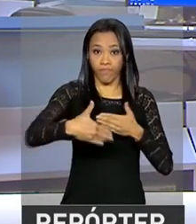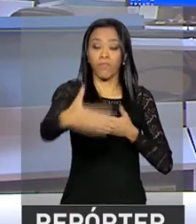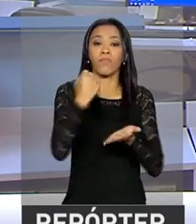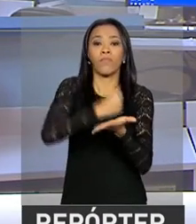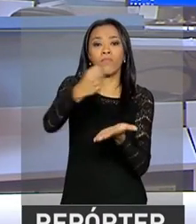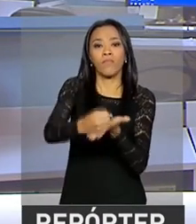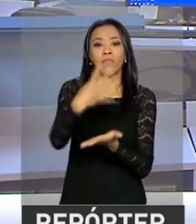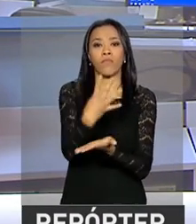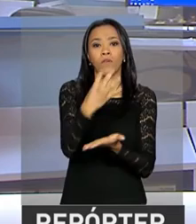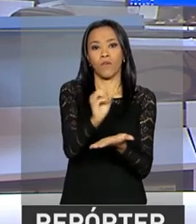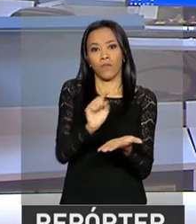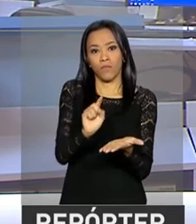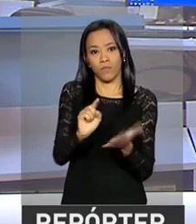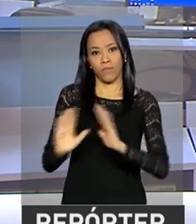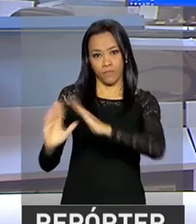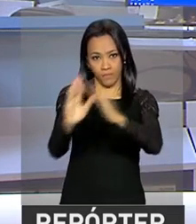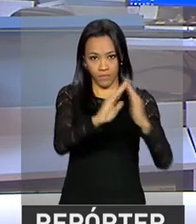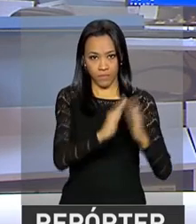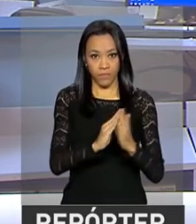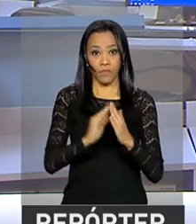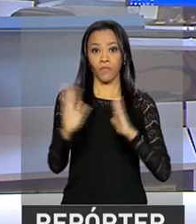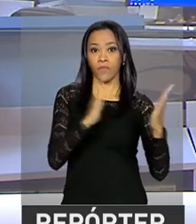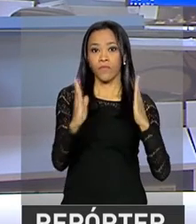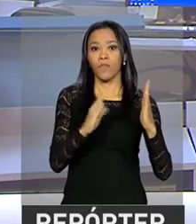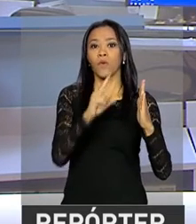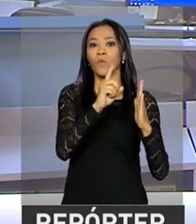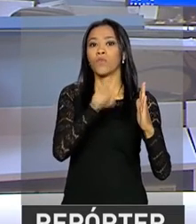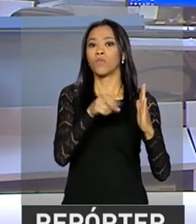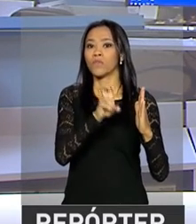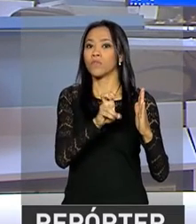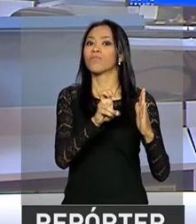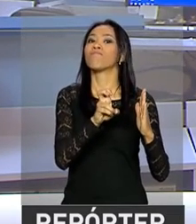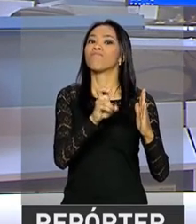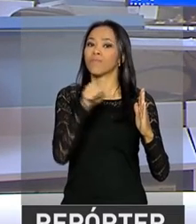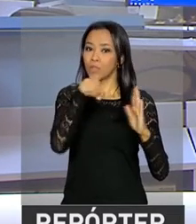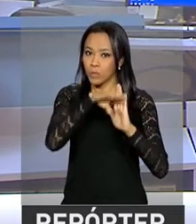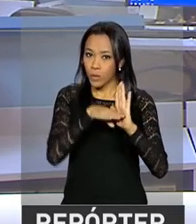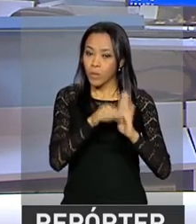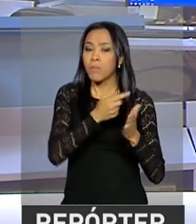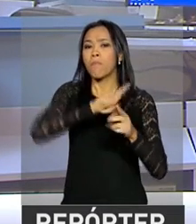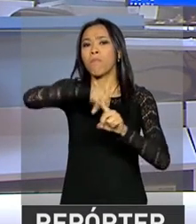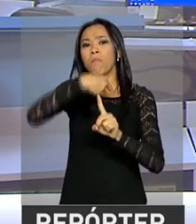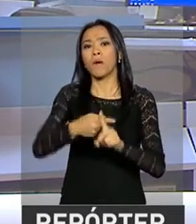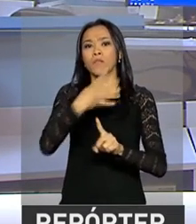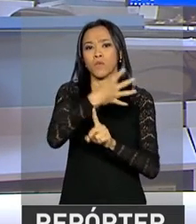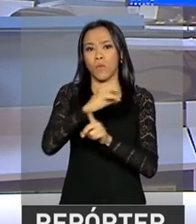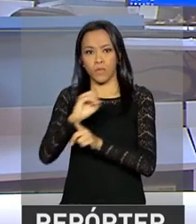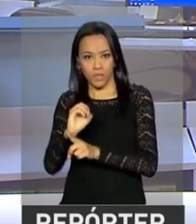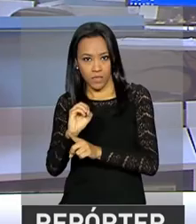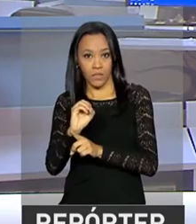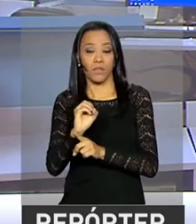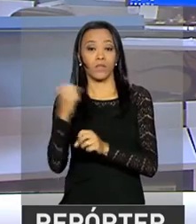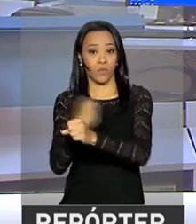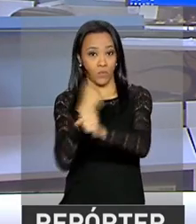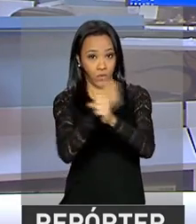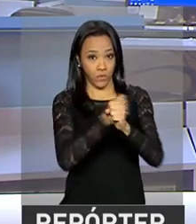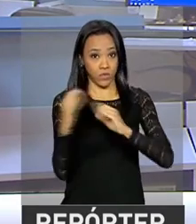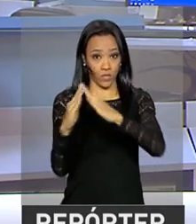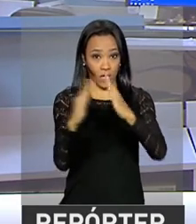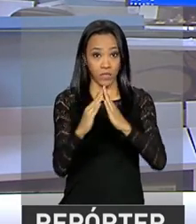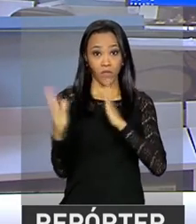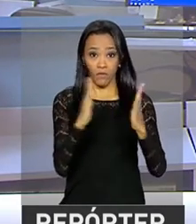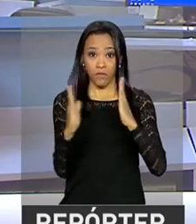habitacionais para a faixa um e mail do programa e outras 400 mil unidades para as faixas